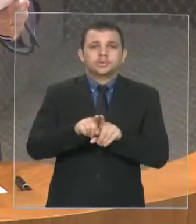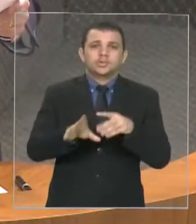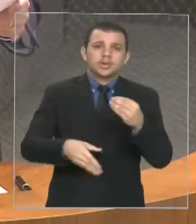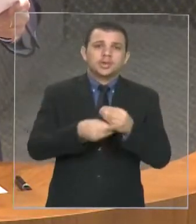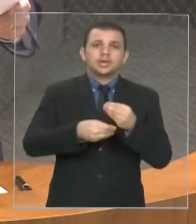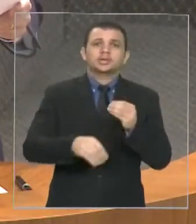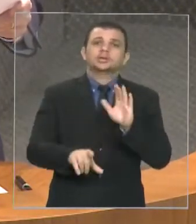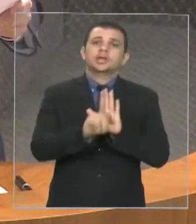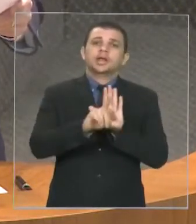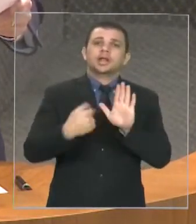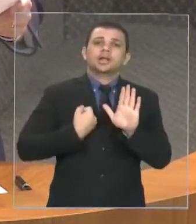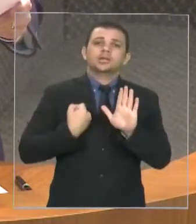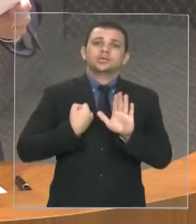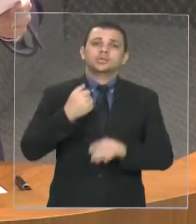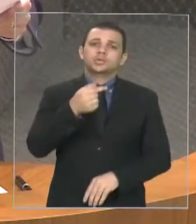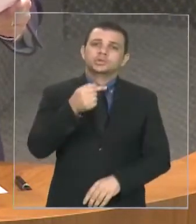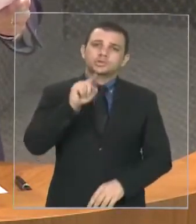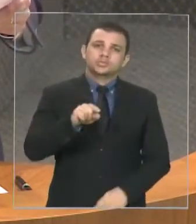lei número